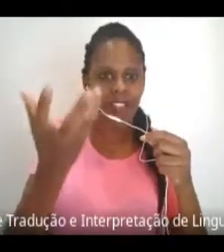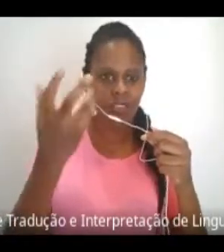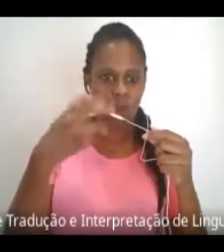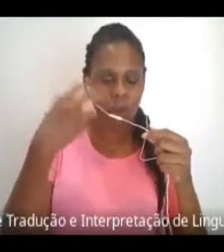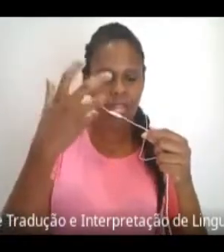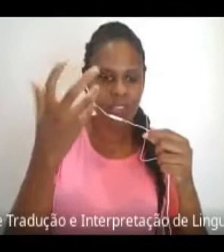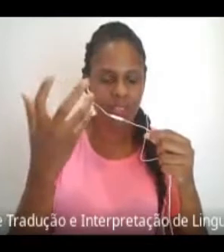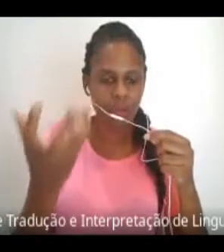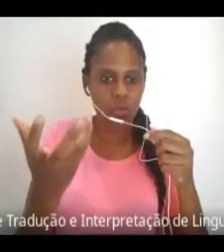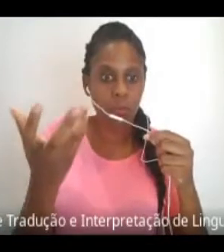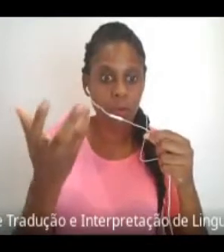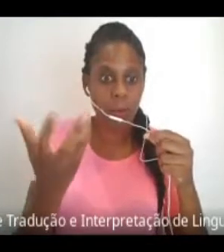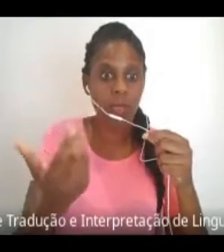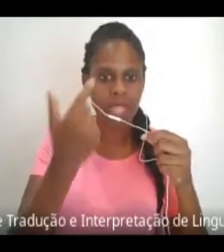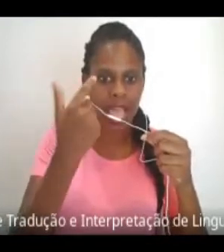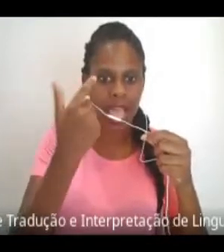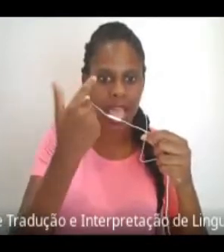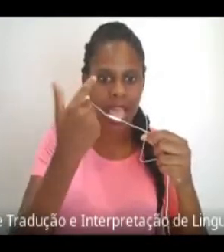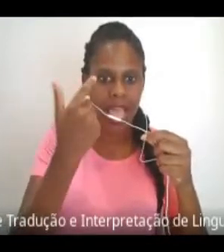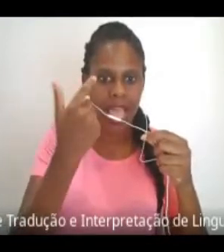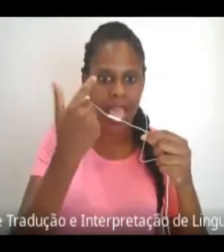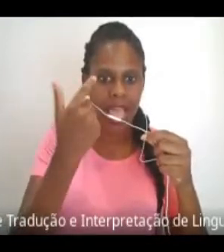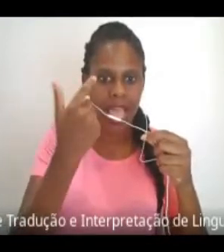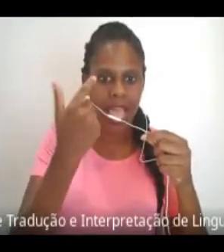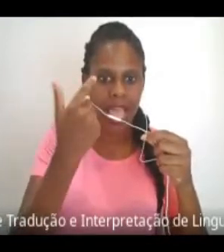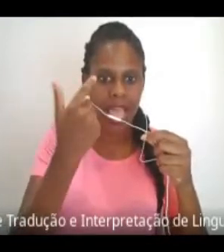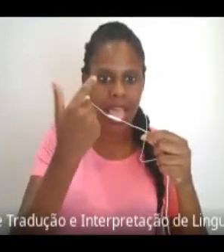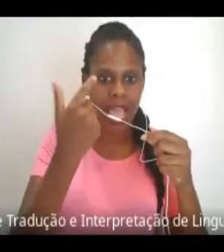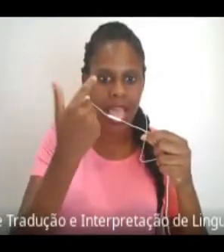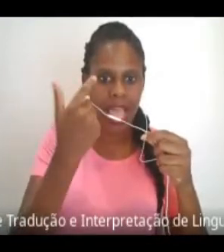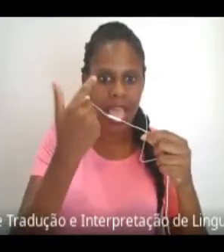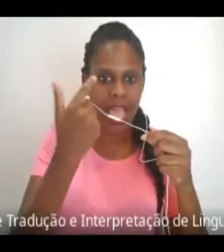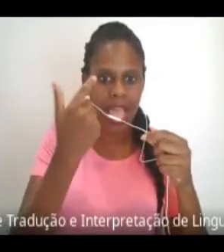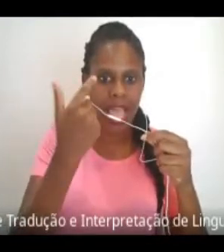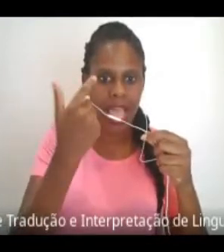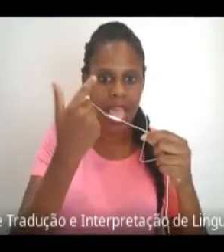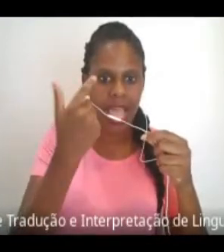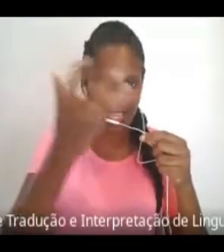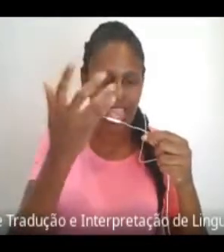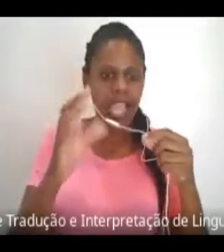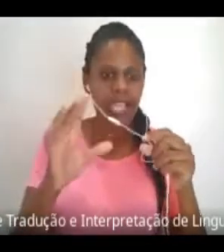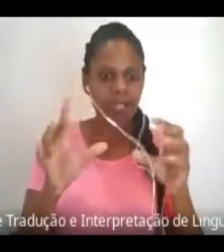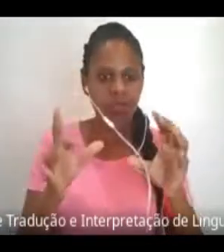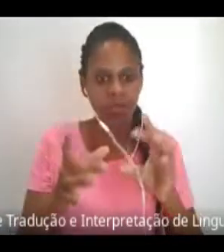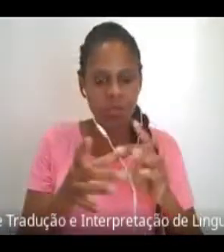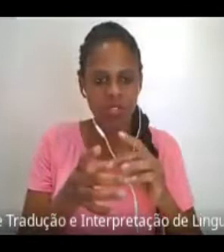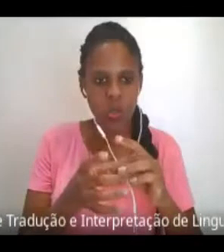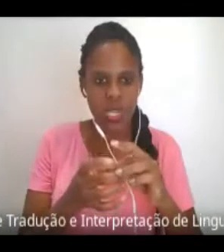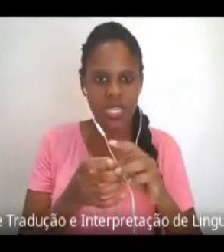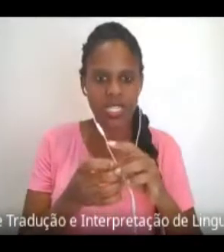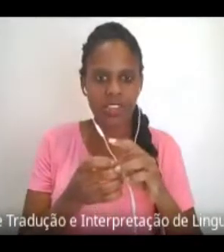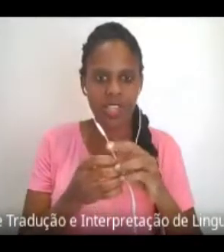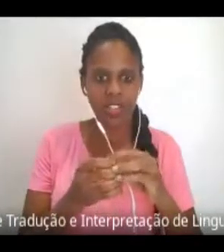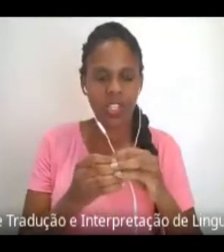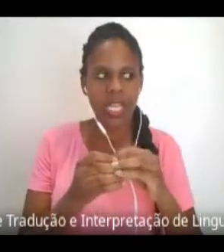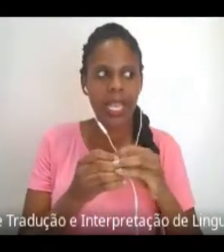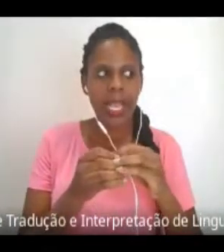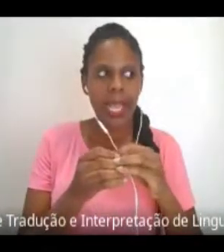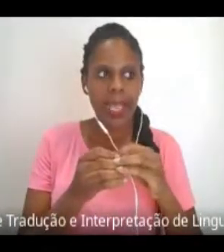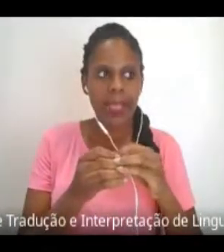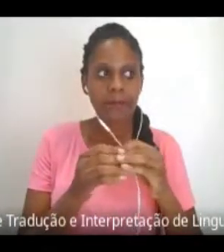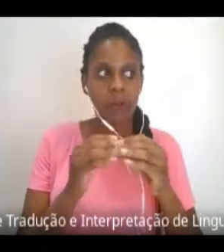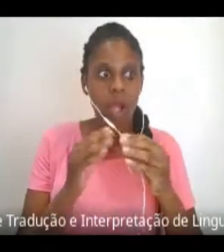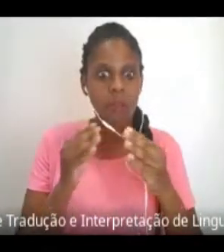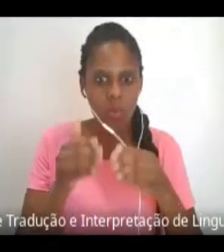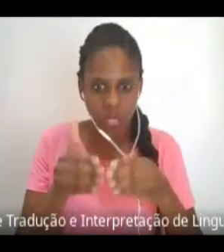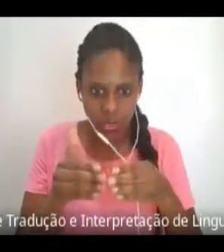ela entende, compreende esse mundo por meio dessa visão, dessa visualidade, da imagem em si. Então, são